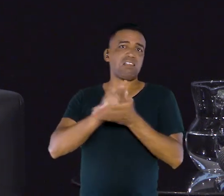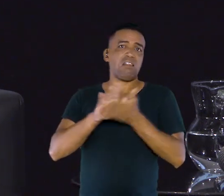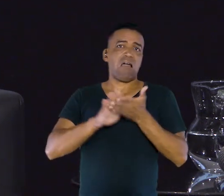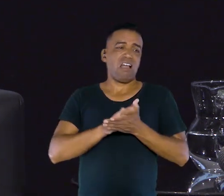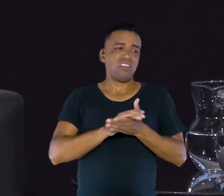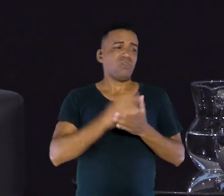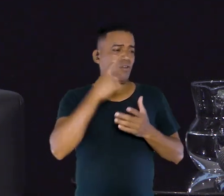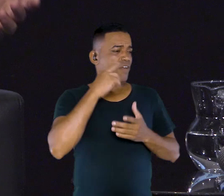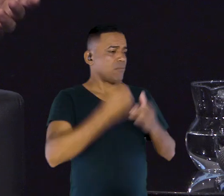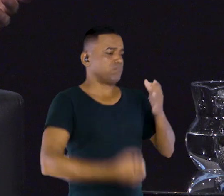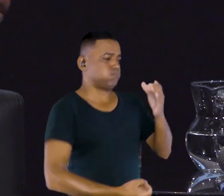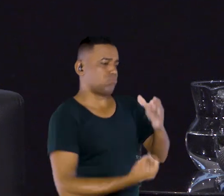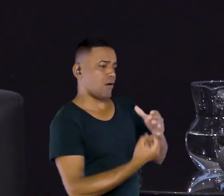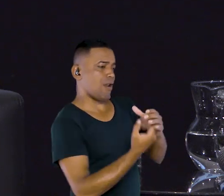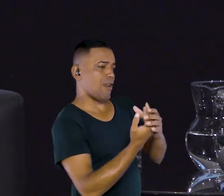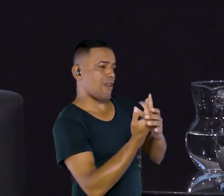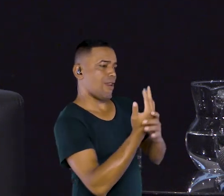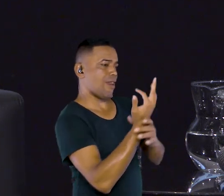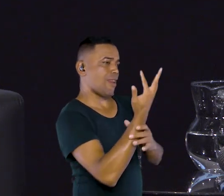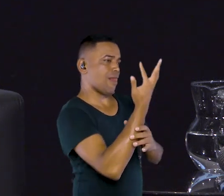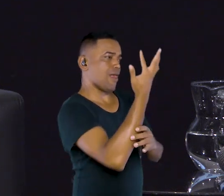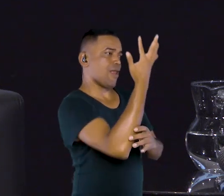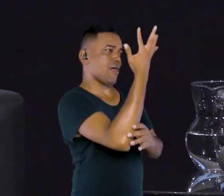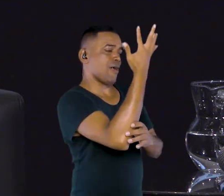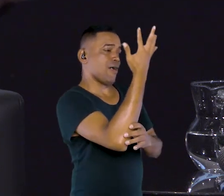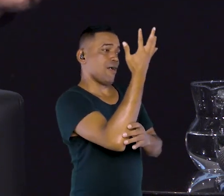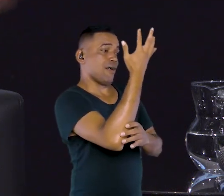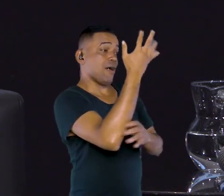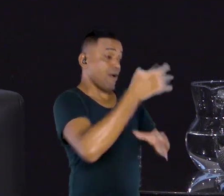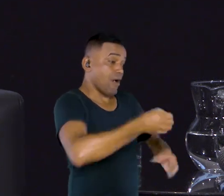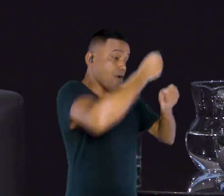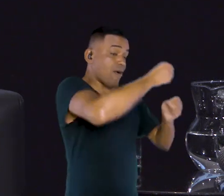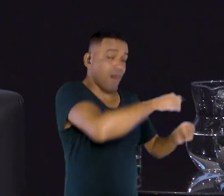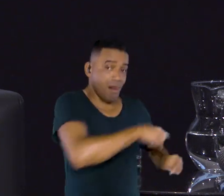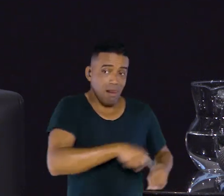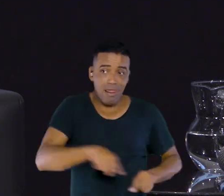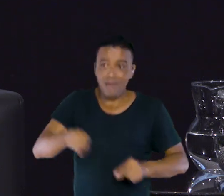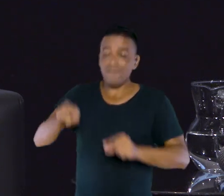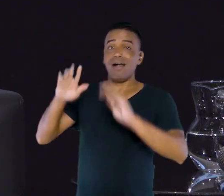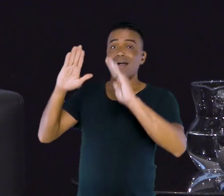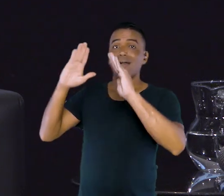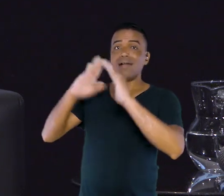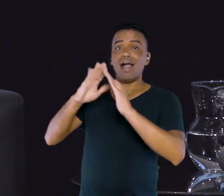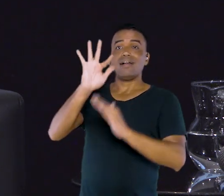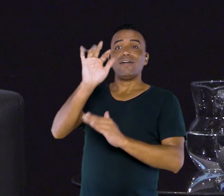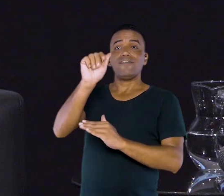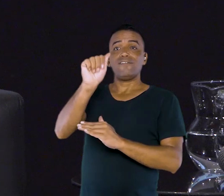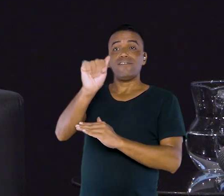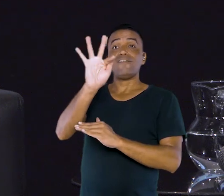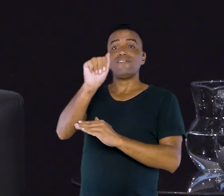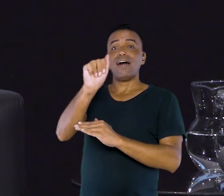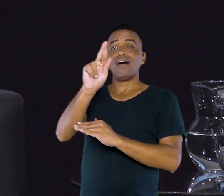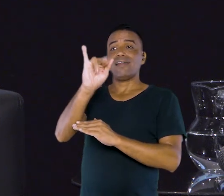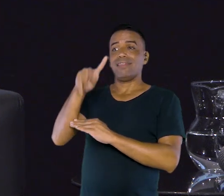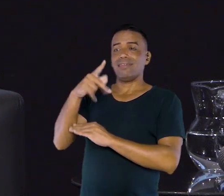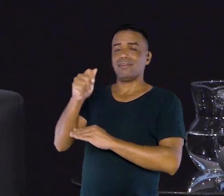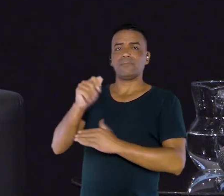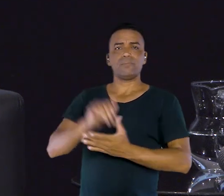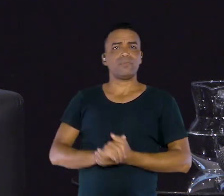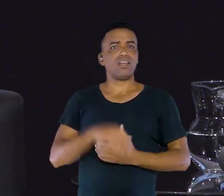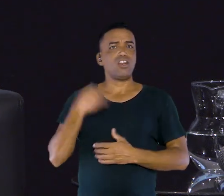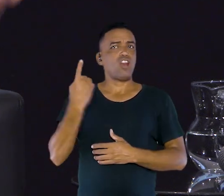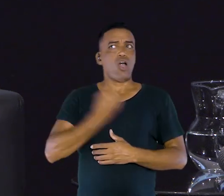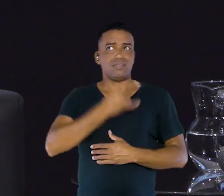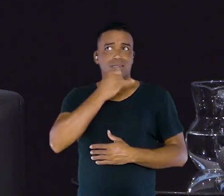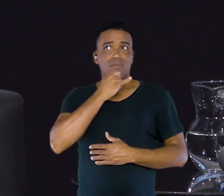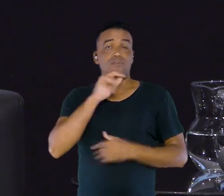Mas é importante deixar ela crescer ali e trazê-la para casa, né, para casa de farinha, e fazer alguma coisa para ela. E o que a gente faz hoje em dia, quando a gente abre? A gente